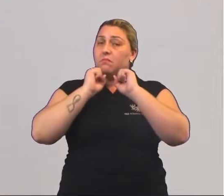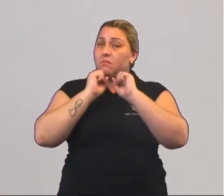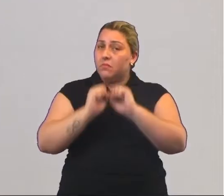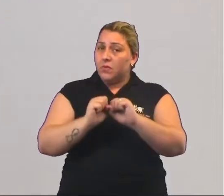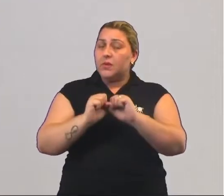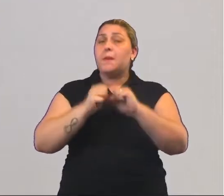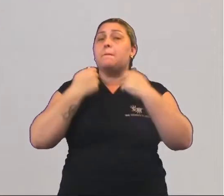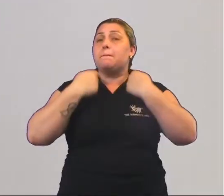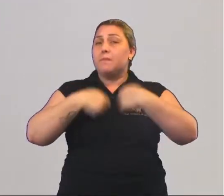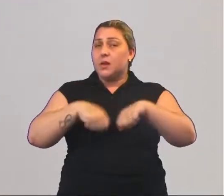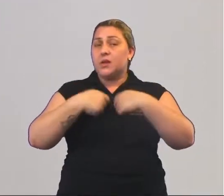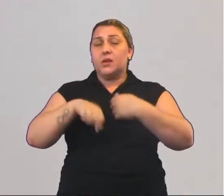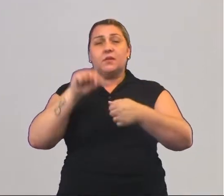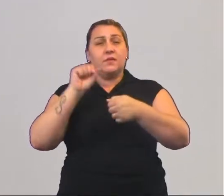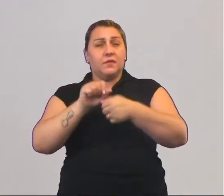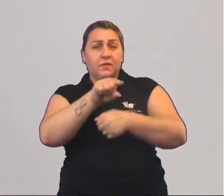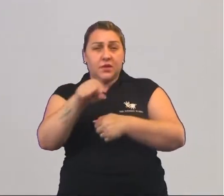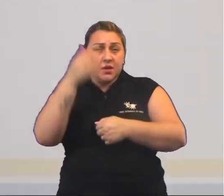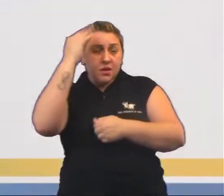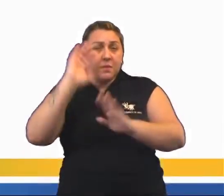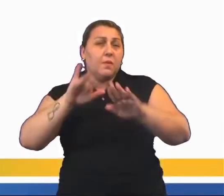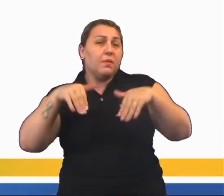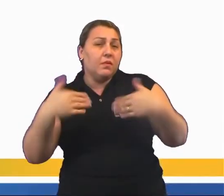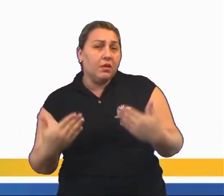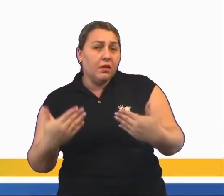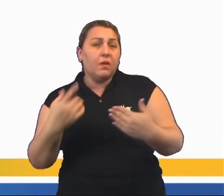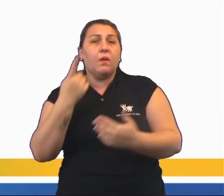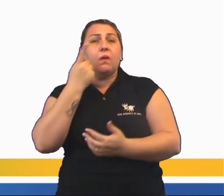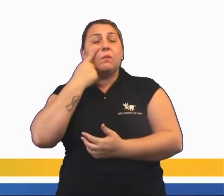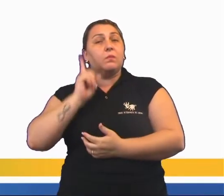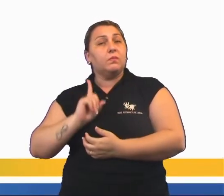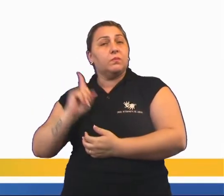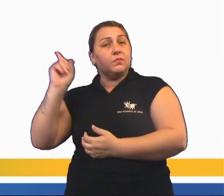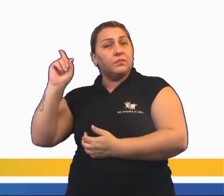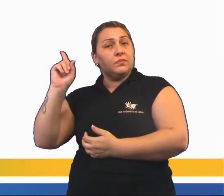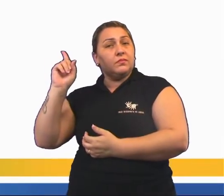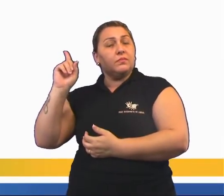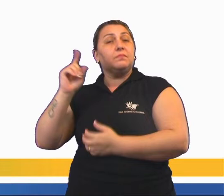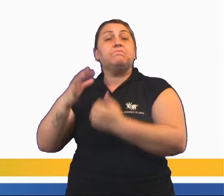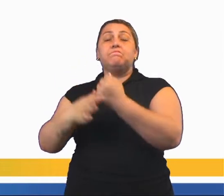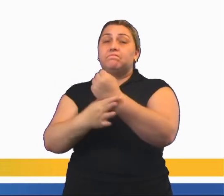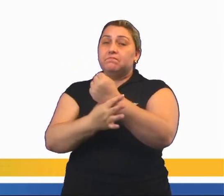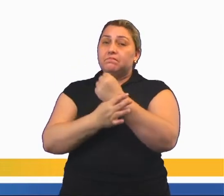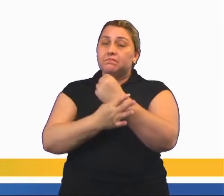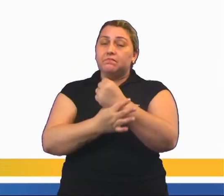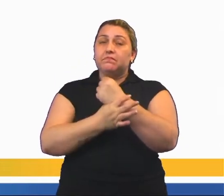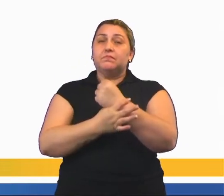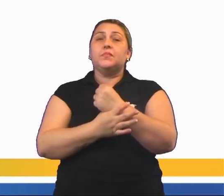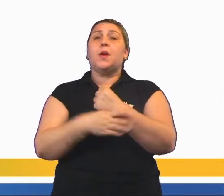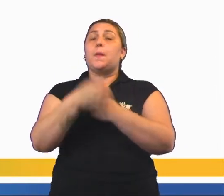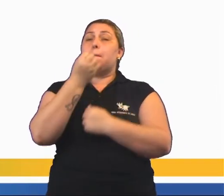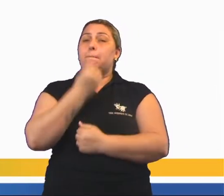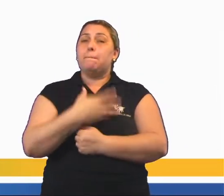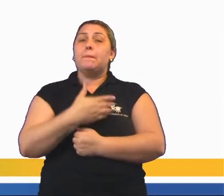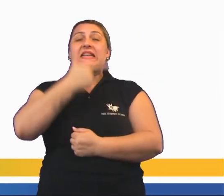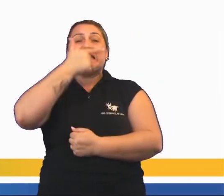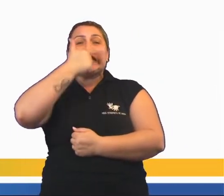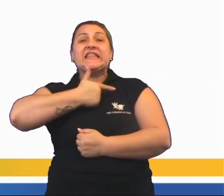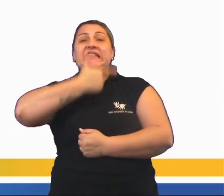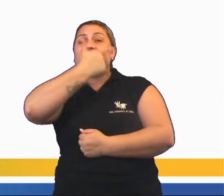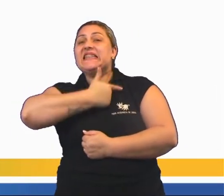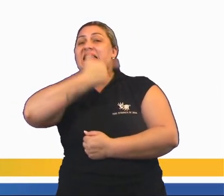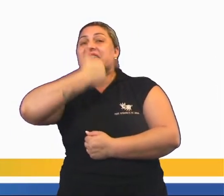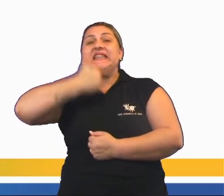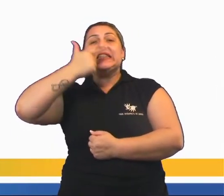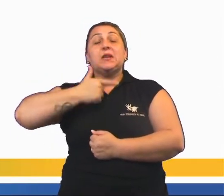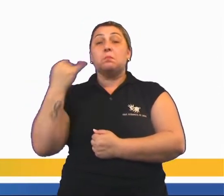podemos e precisamos fazer. Você sabe qual é? Olha só, para garantir uma boa higiene bucal,